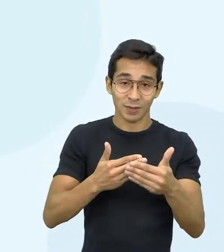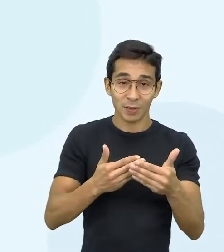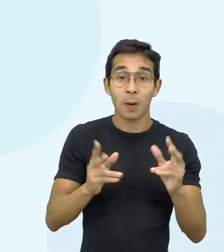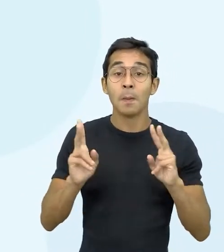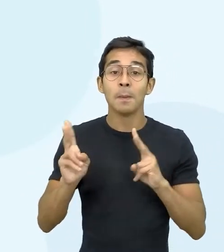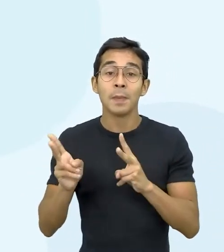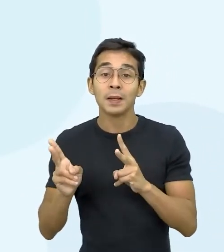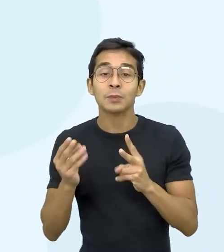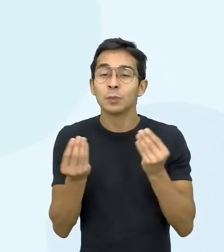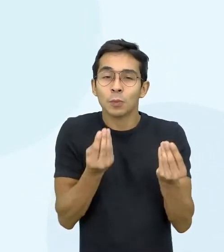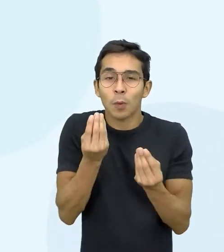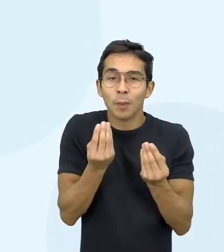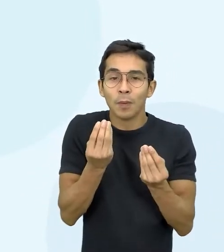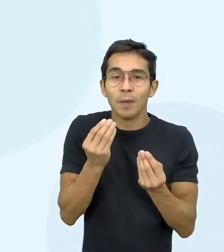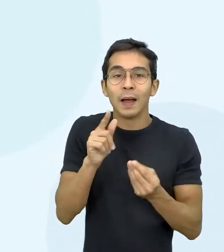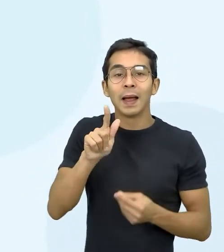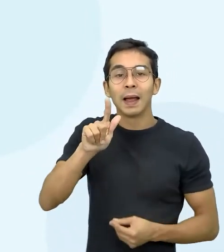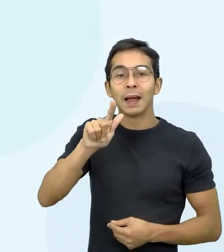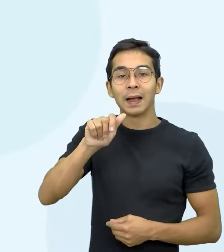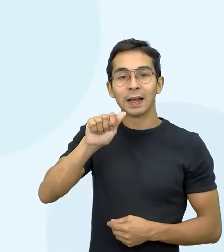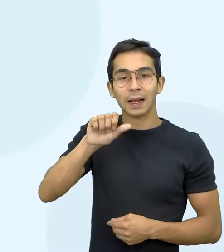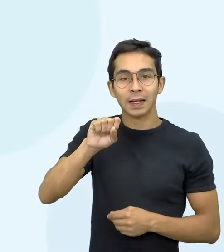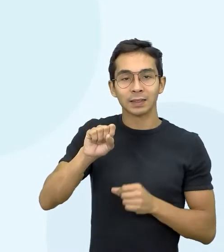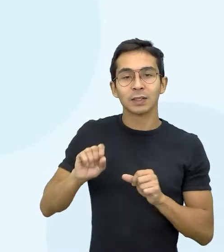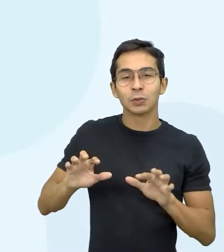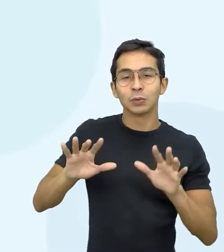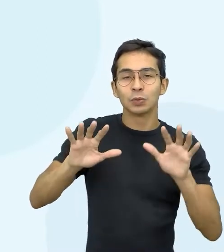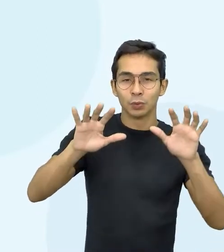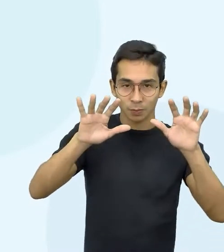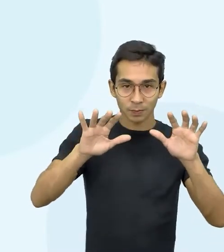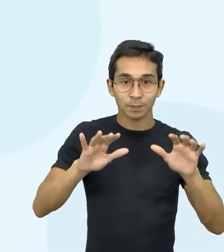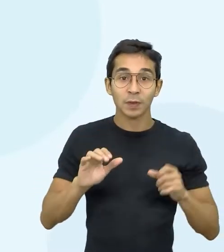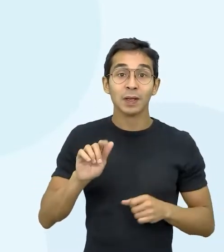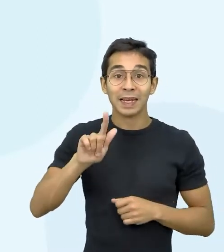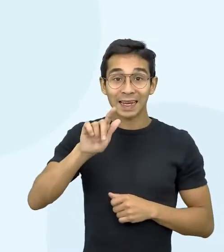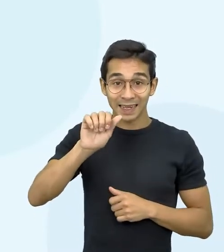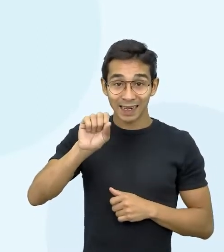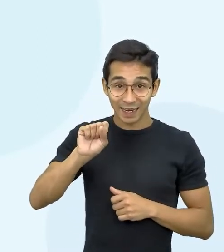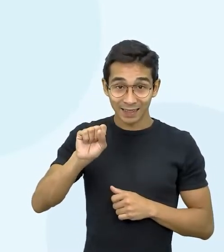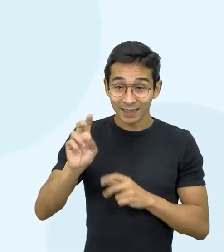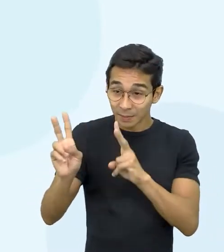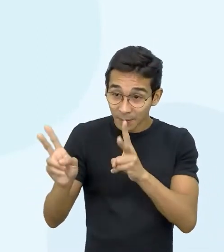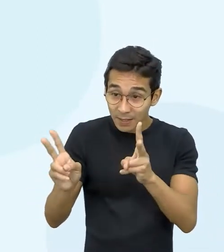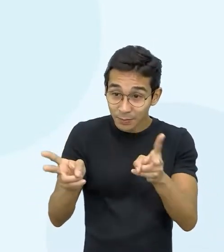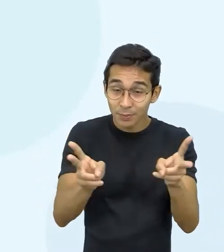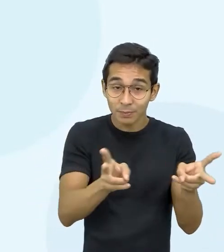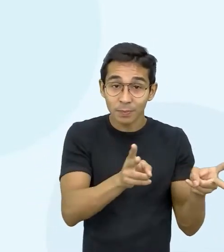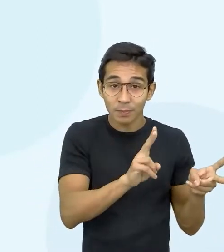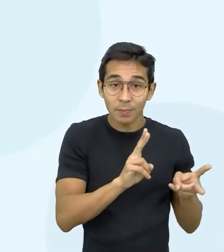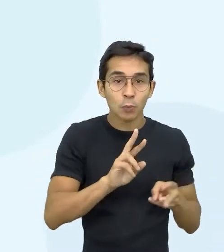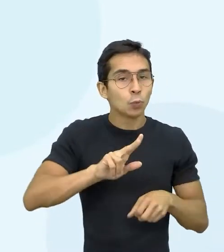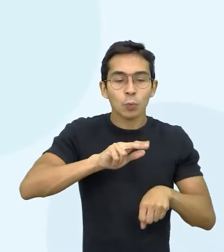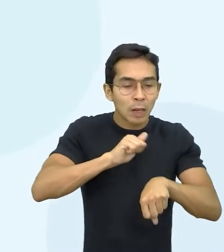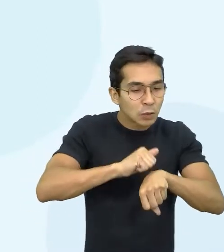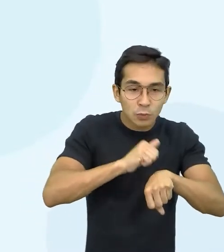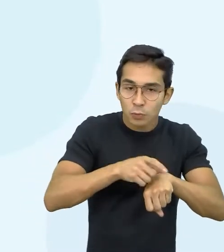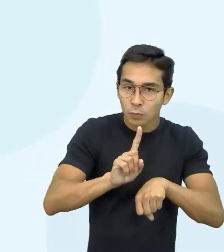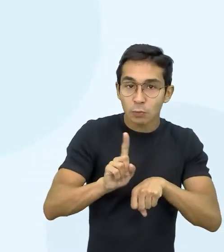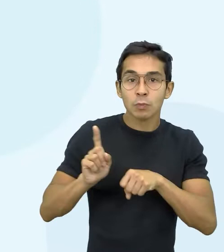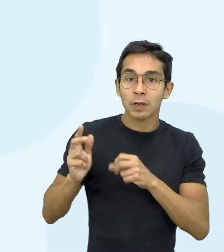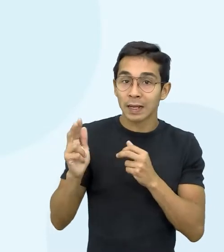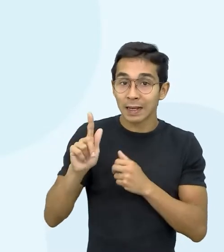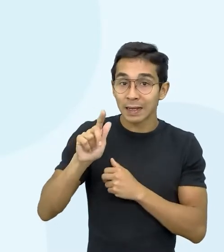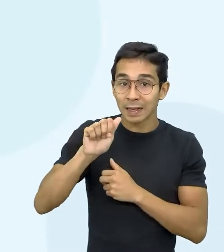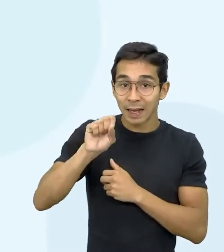gasoso, certo? Então, toda vez que eu tiver reagentes todos e os produtos no estado gasoso, o que vai ocorrer? Eu tenho